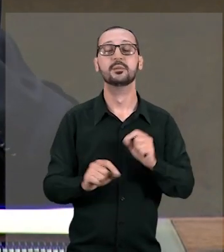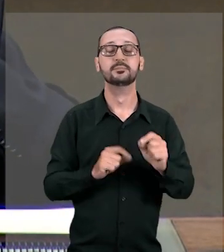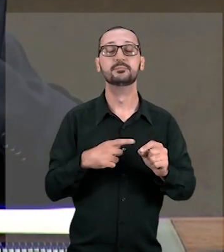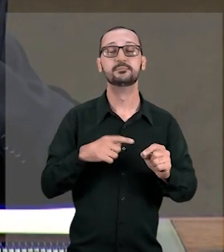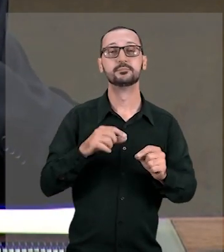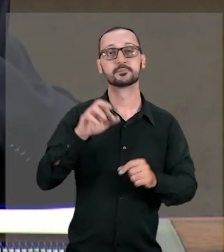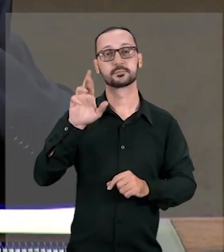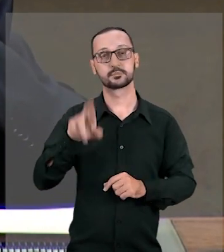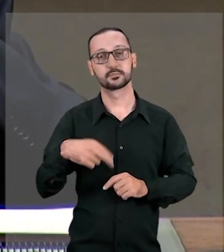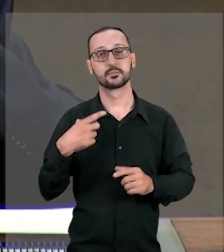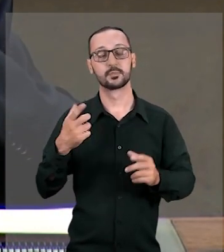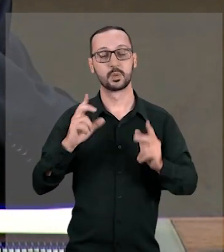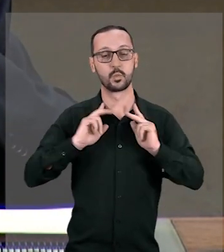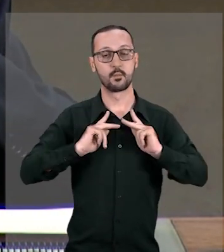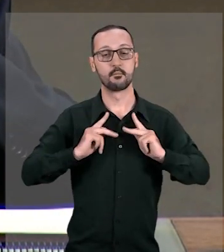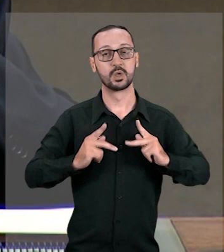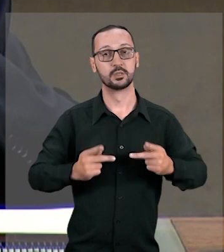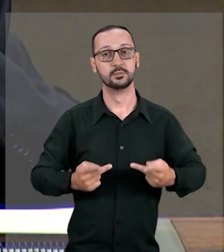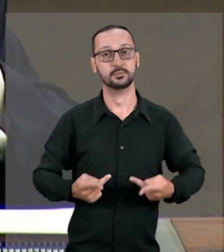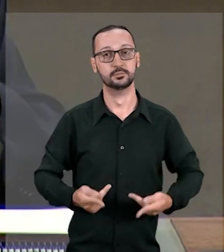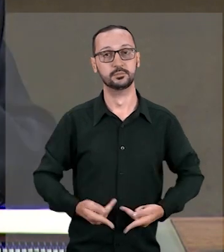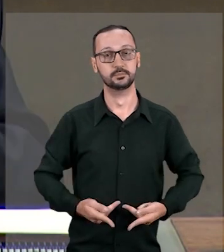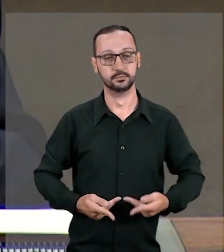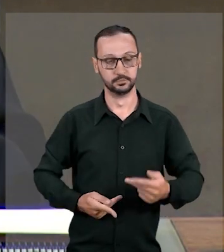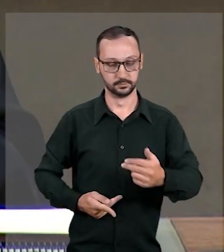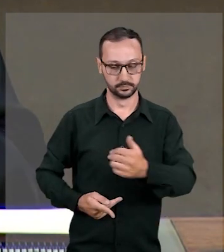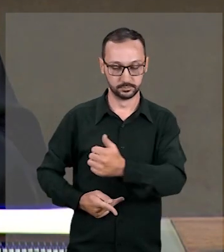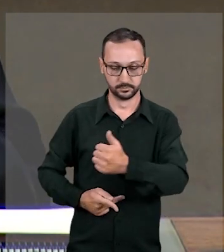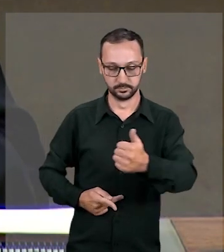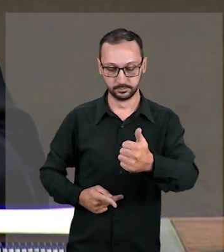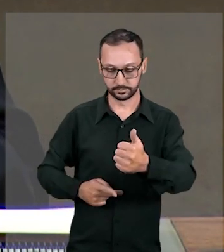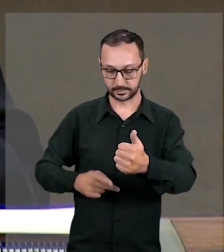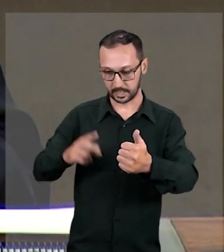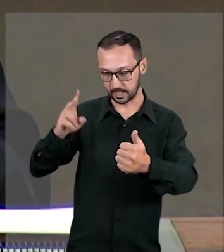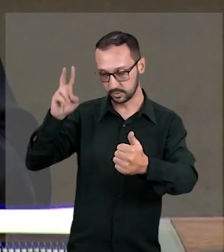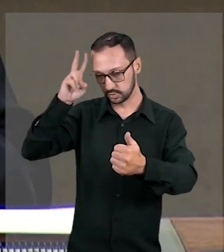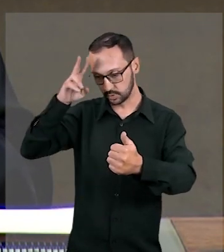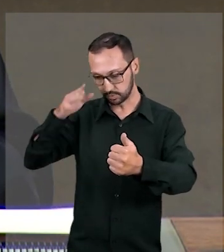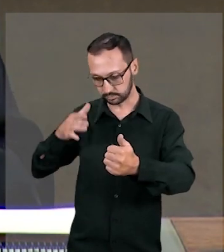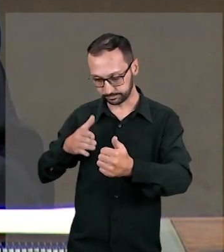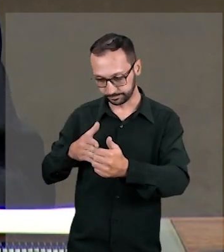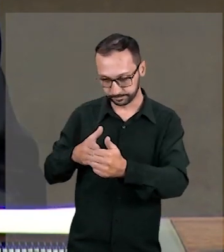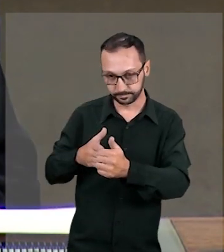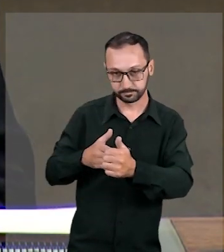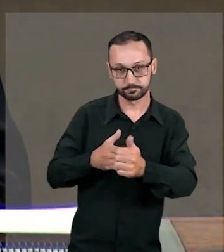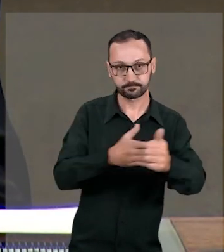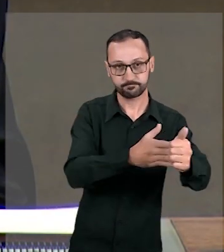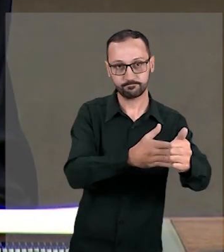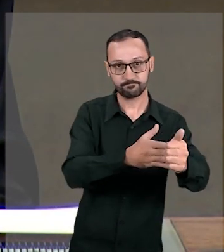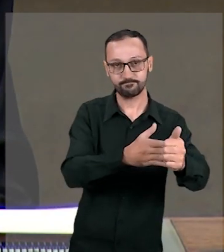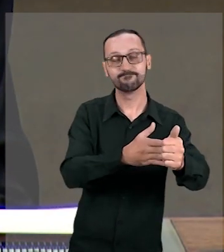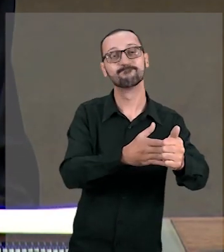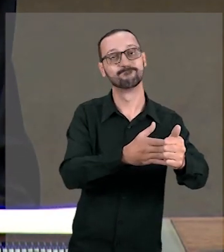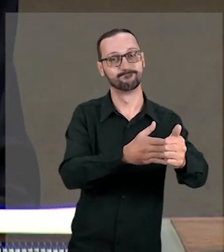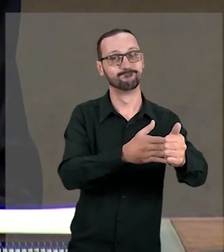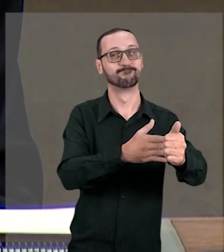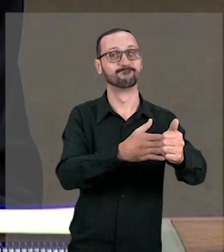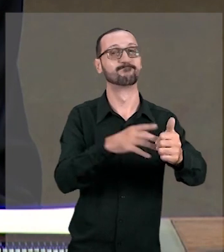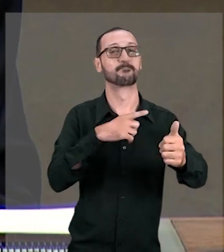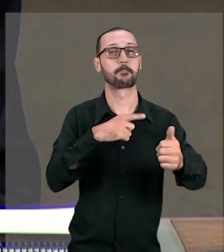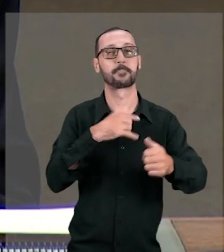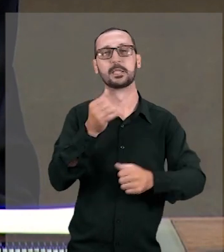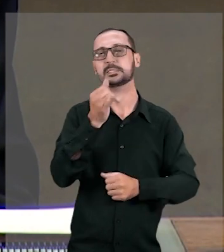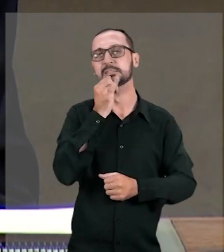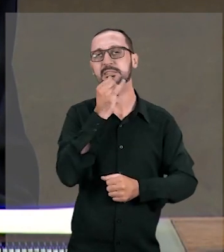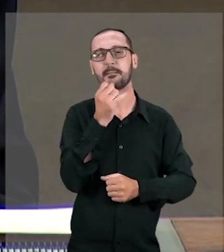uma razão humanista conduzindo a história. Portanto, há casos